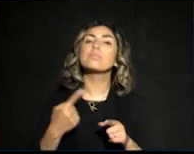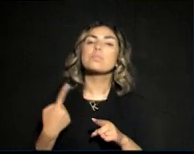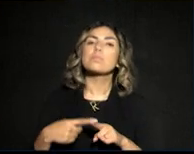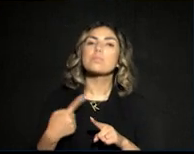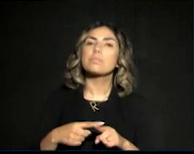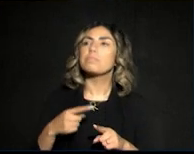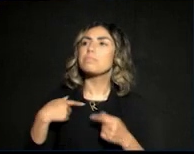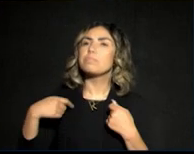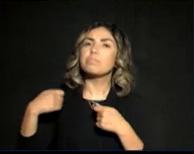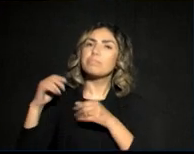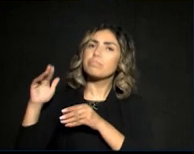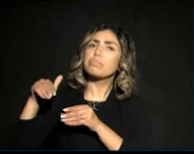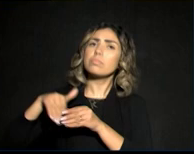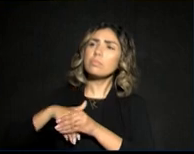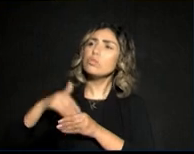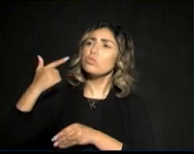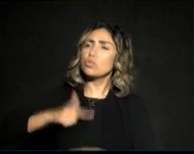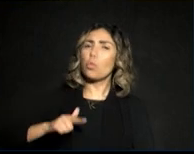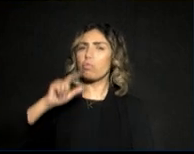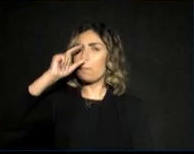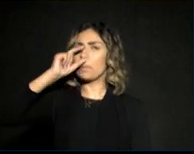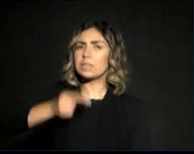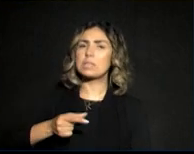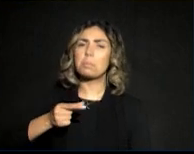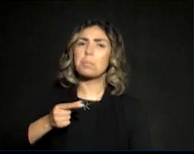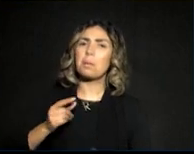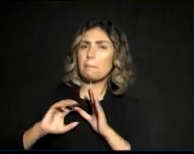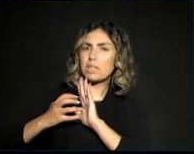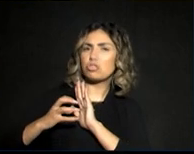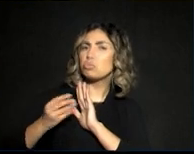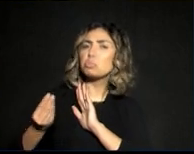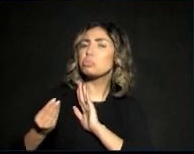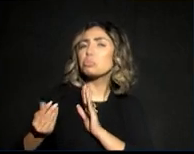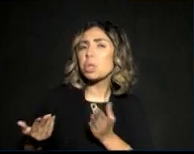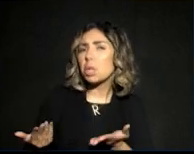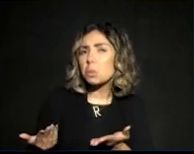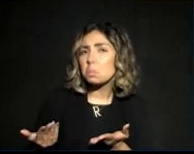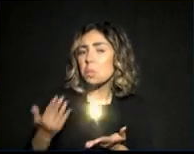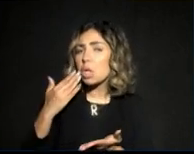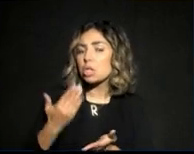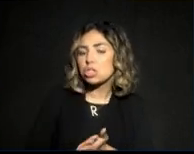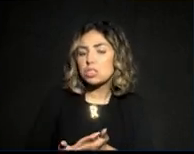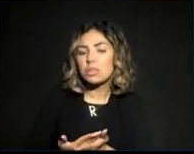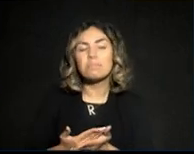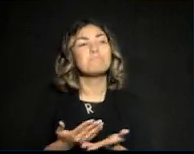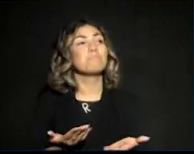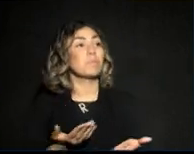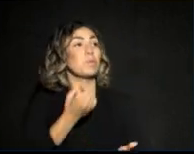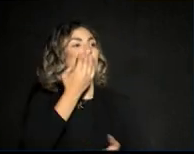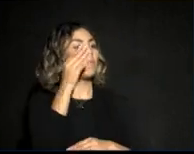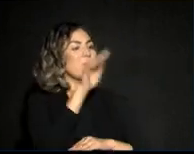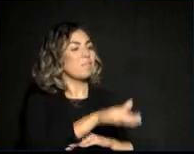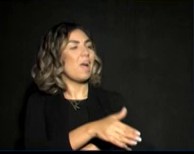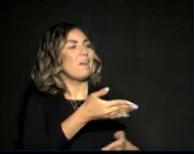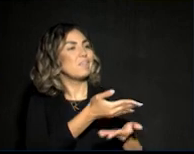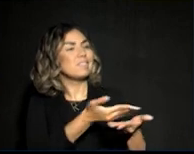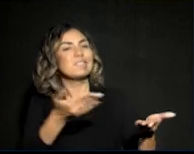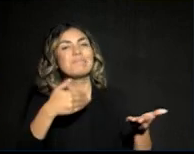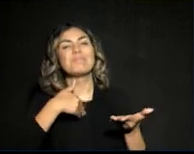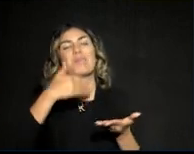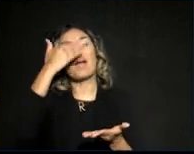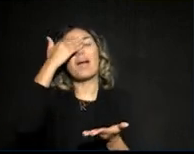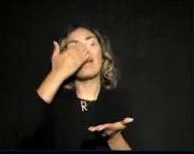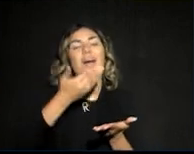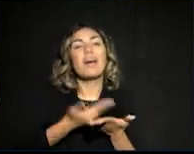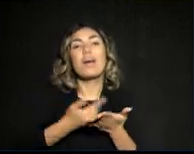que o eleitor deve votar em mais uma data do PSDB O que que tem para oferecer bom primeiro lugar Boa tarde a todos agradecer